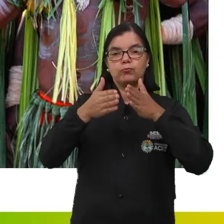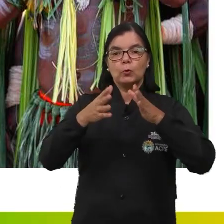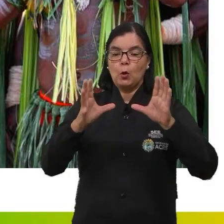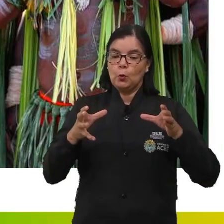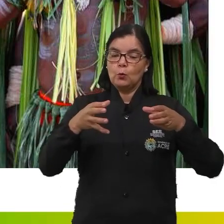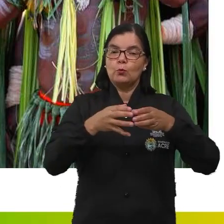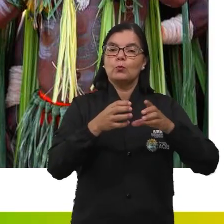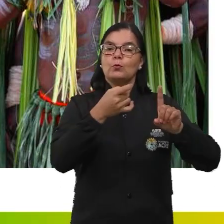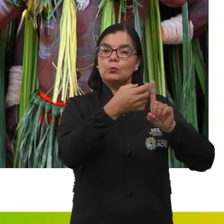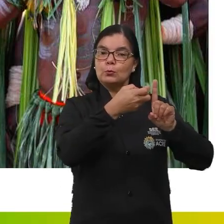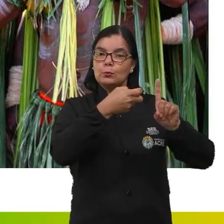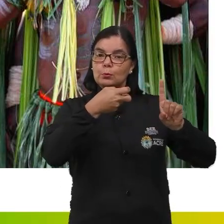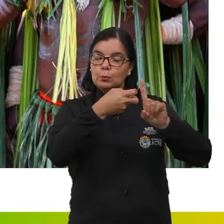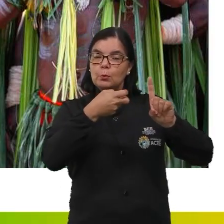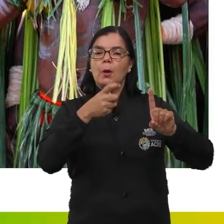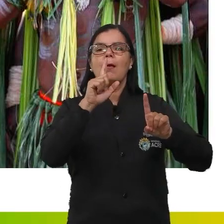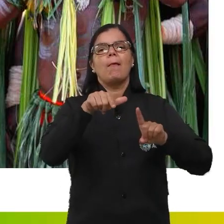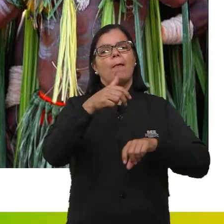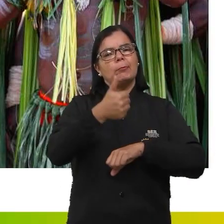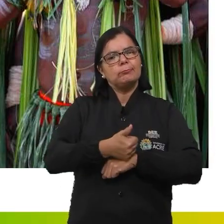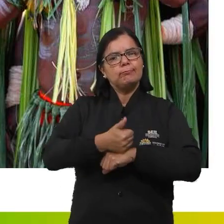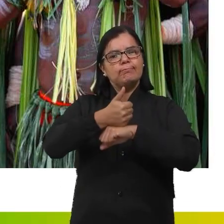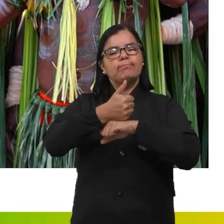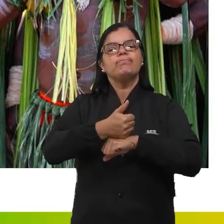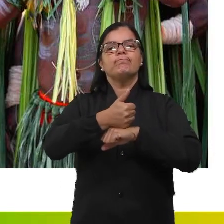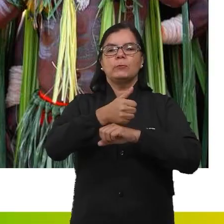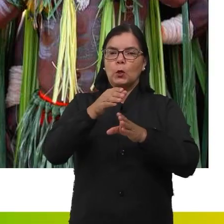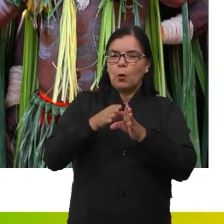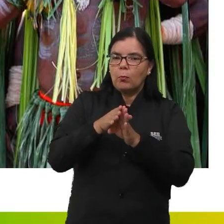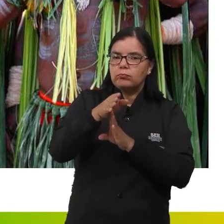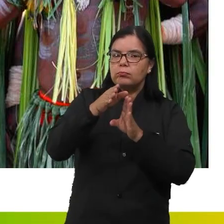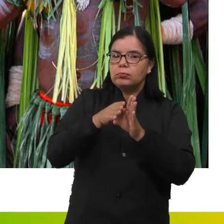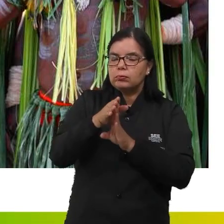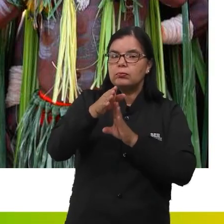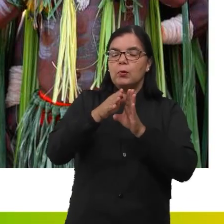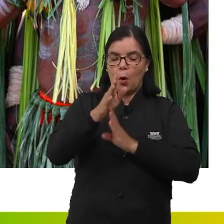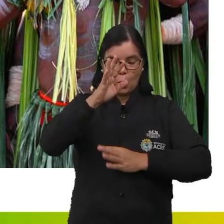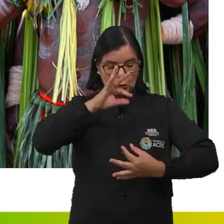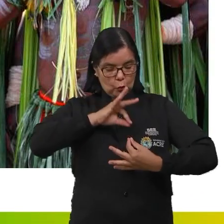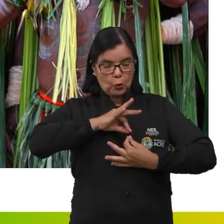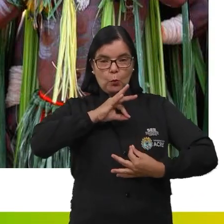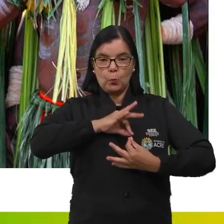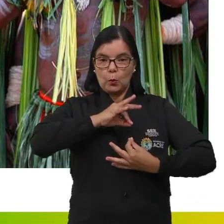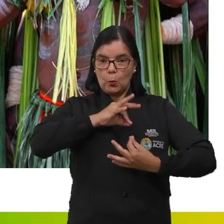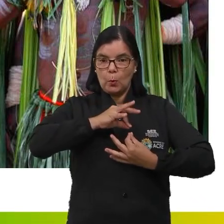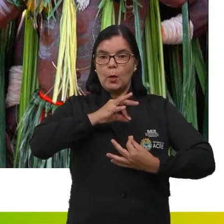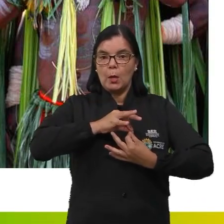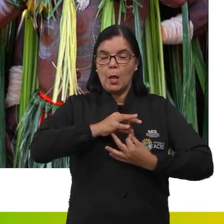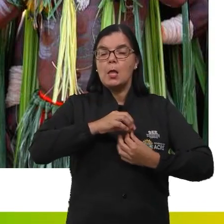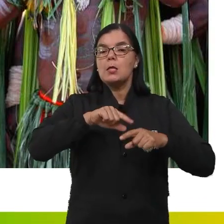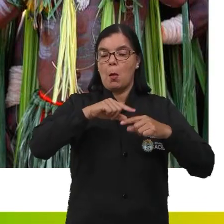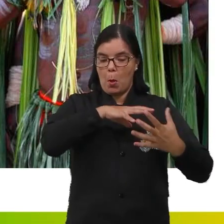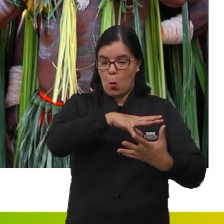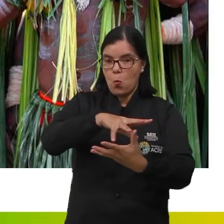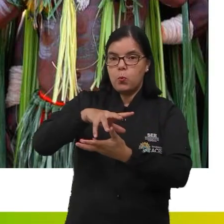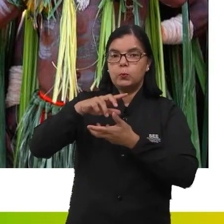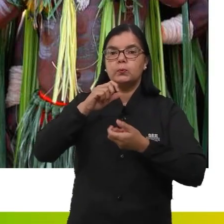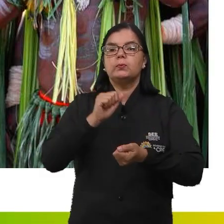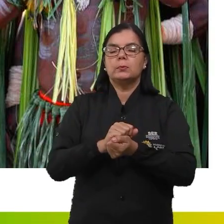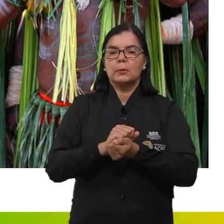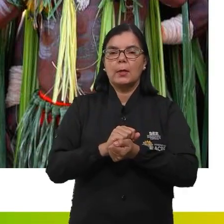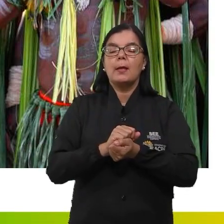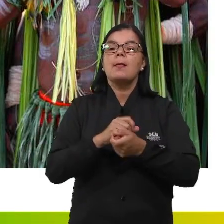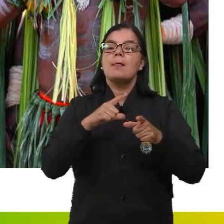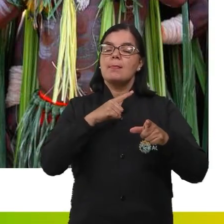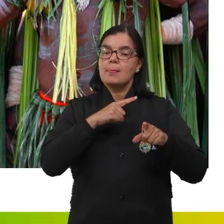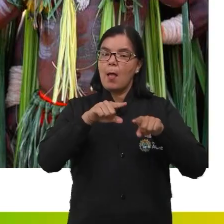comunidades indígenas, ele é a liderança que media entre o mundo espiritual e o mundo material. Ele